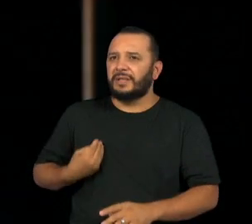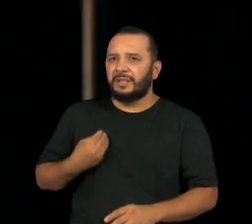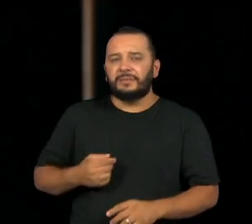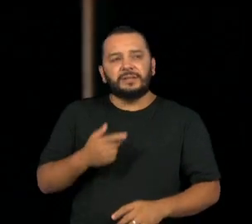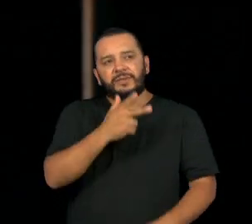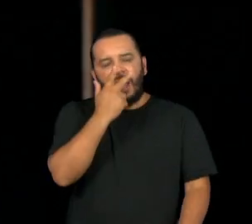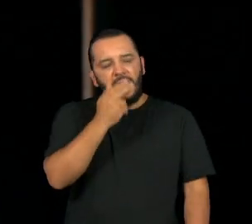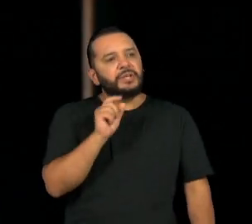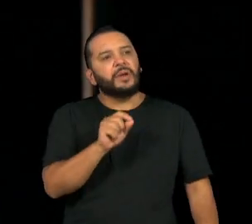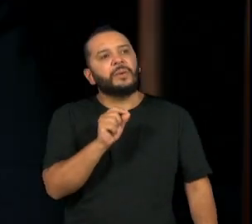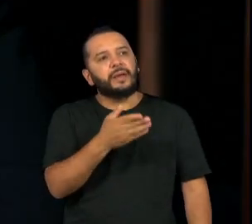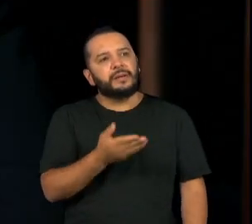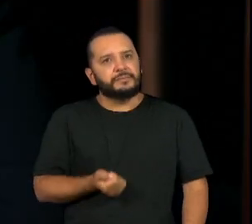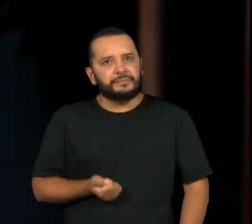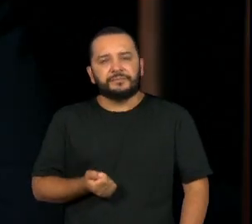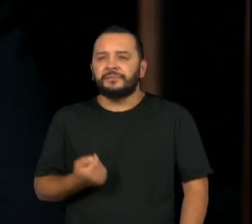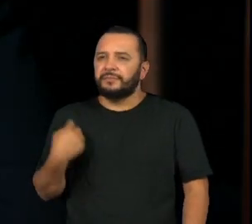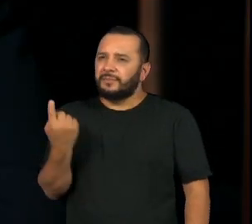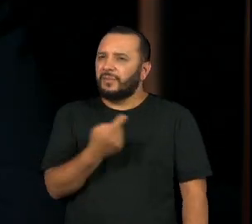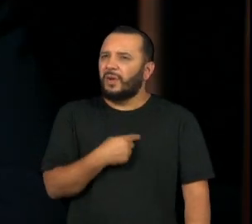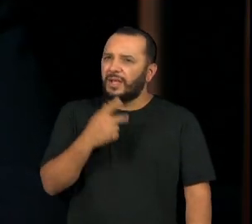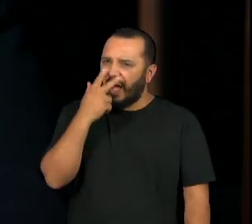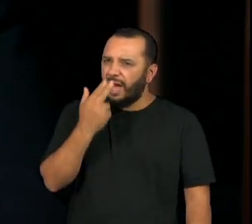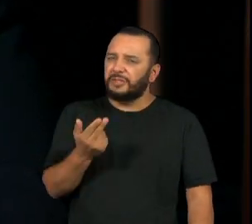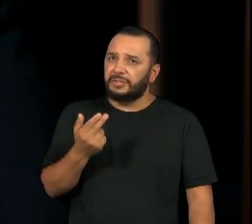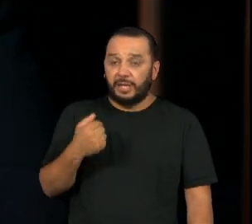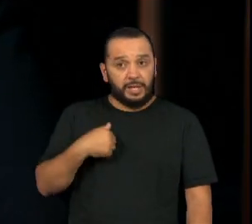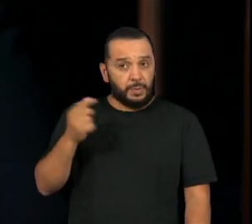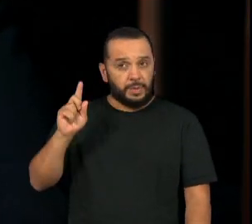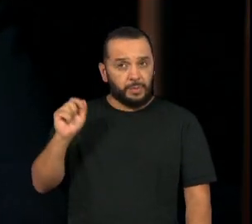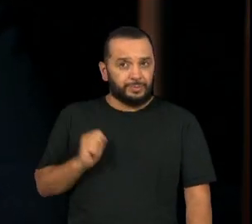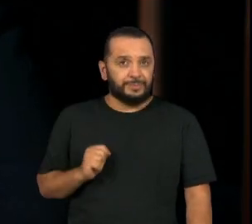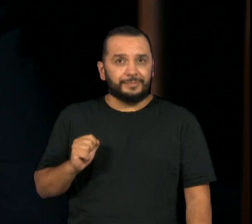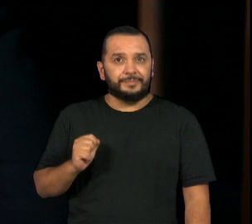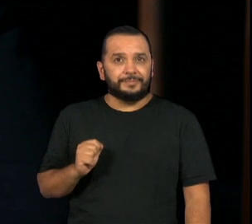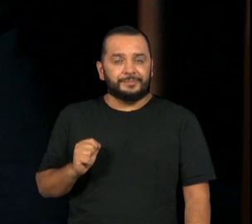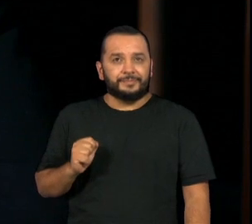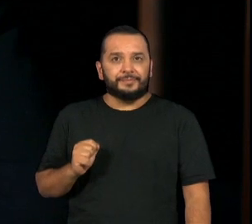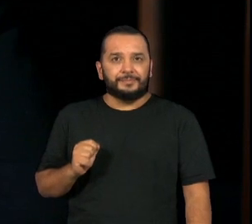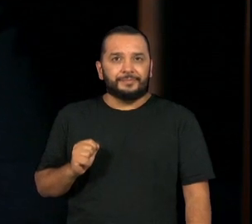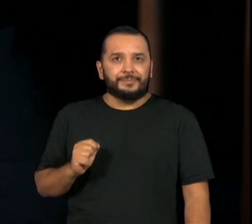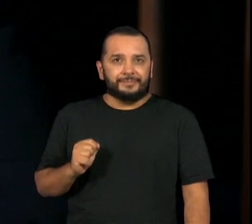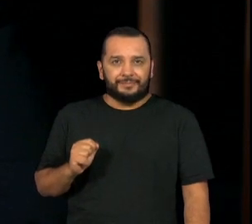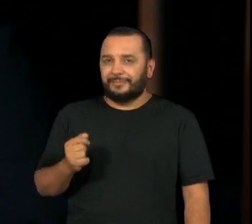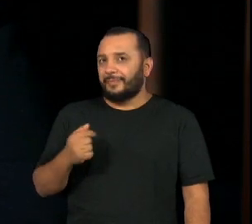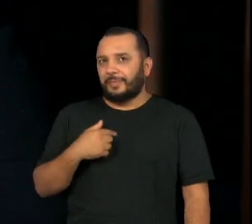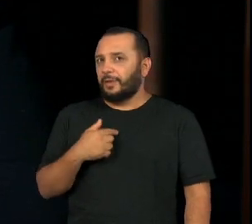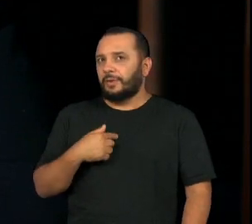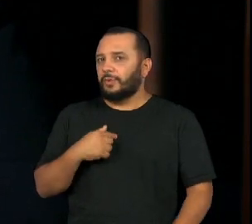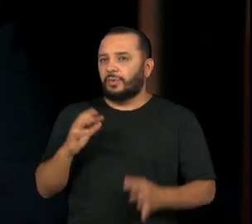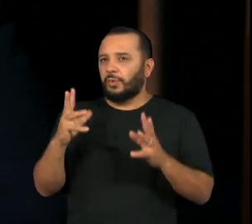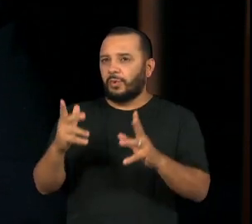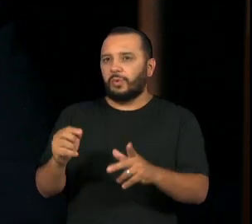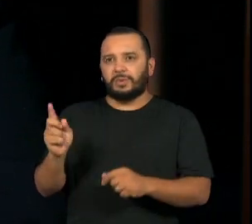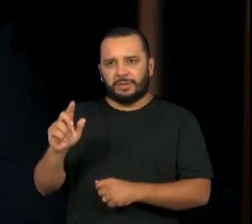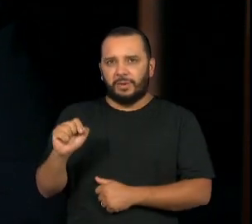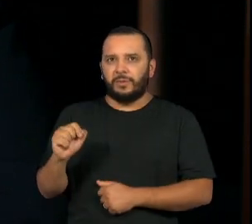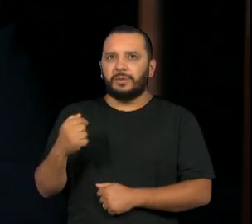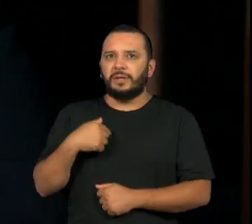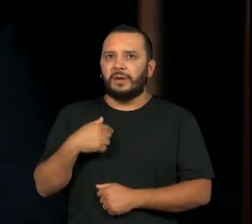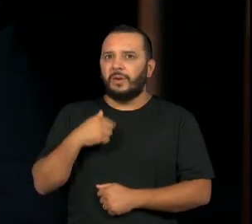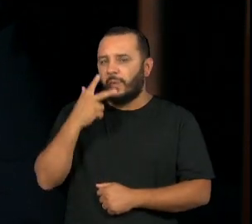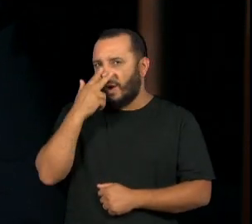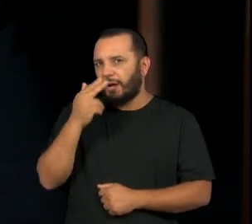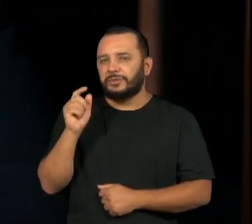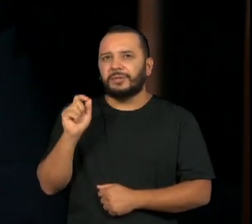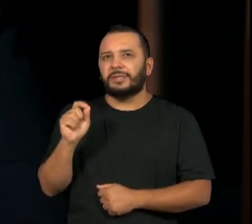a gente acha que é o quê? A gente acha... Eu não. nem todo mundo. A gente acha